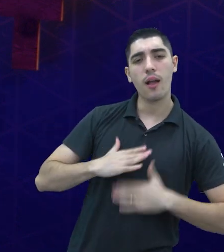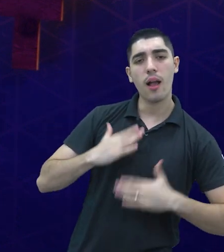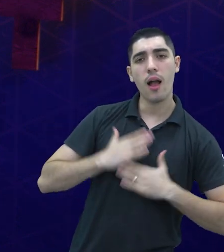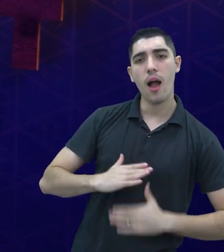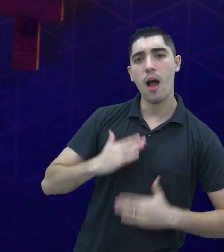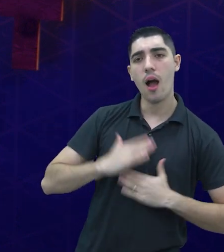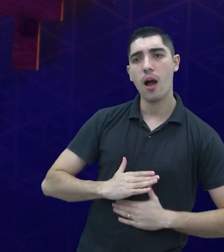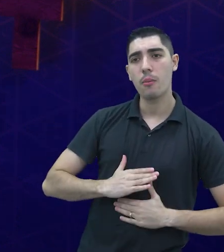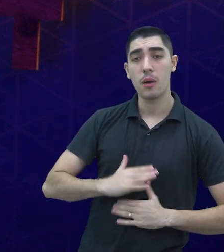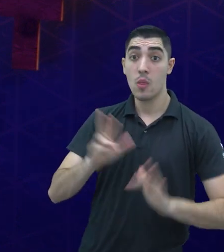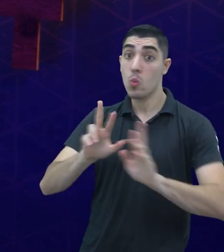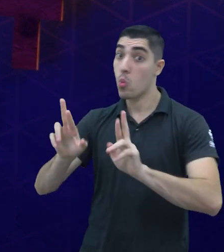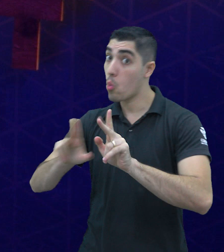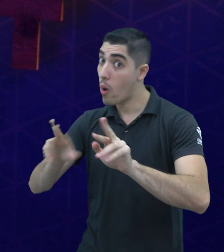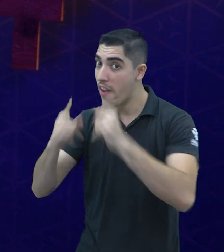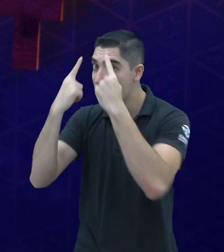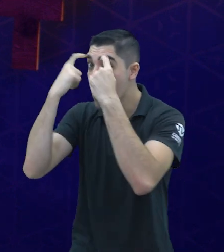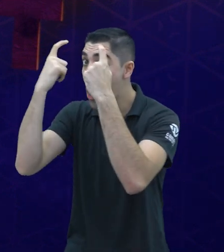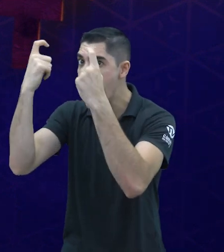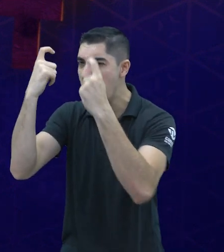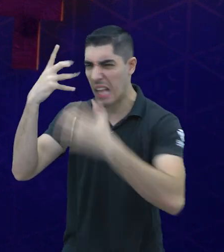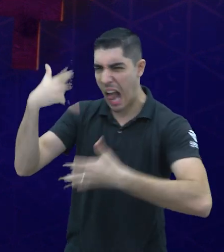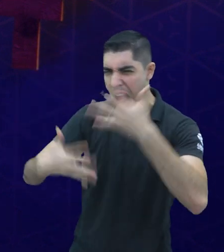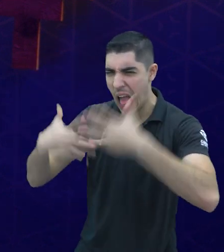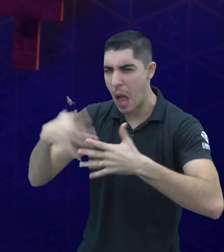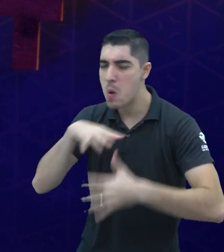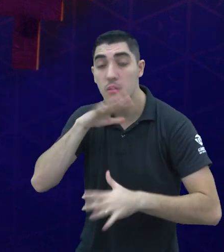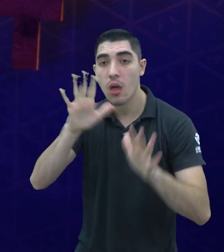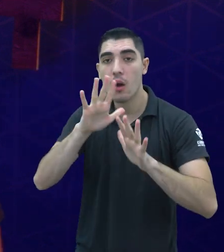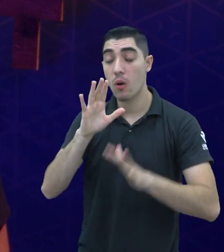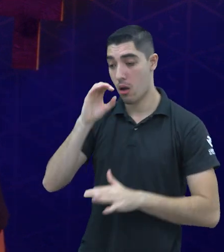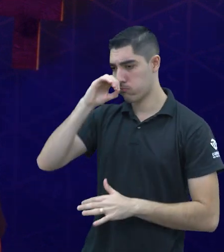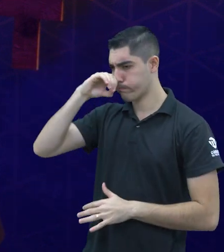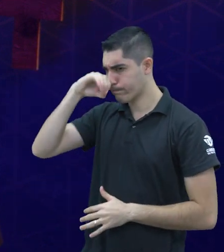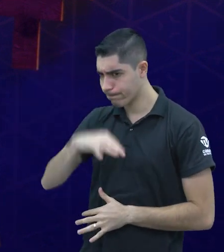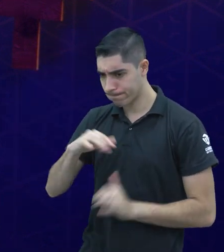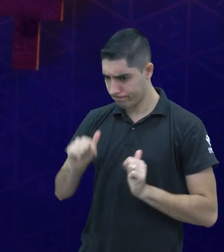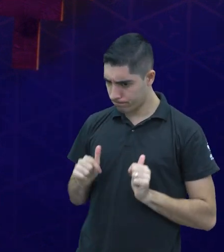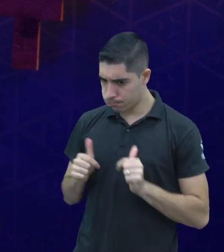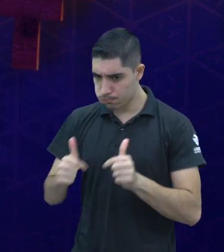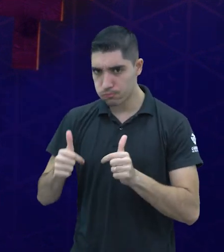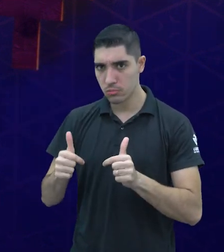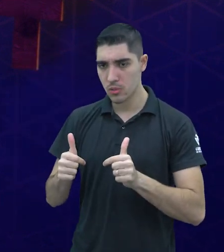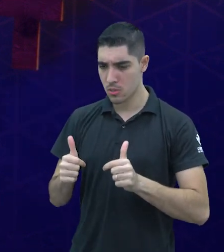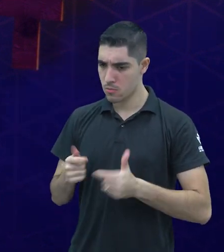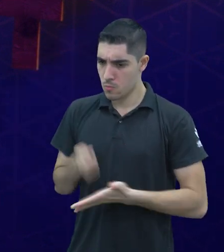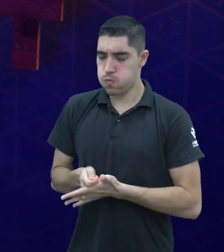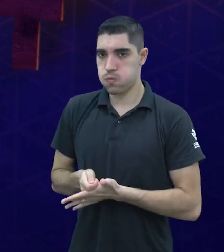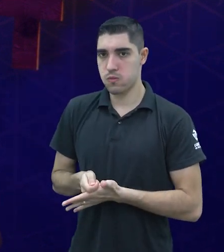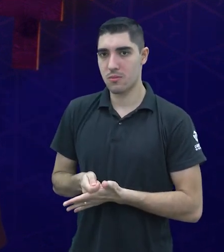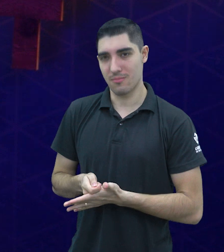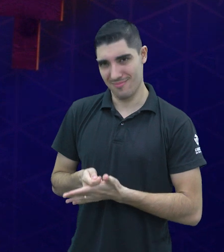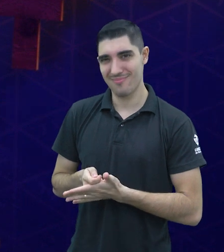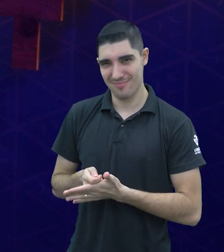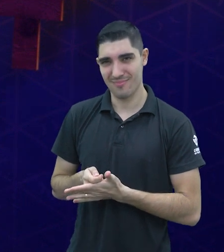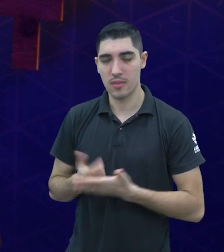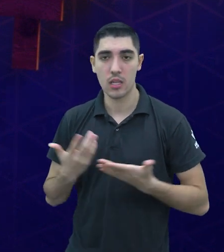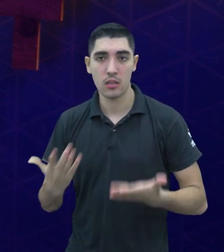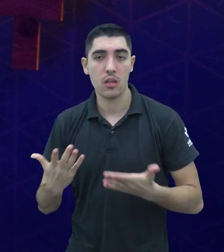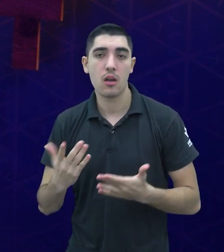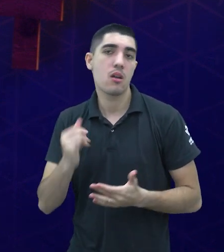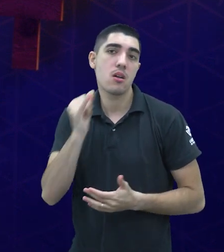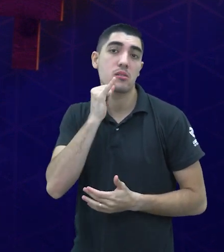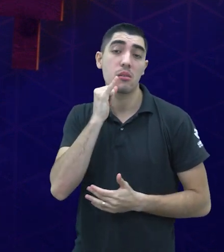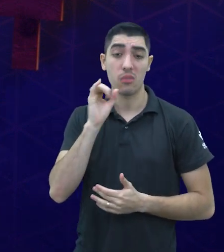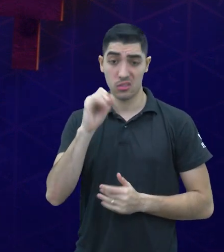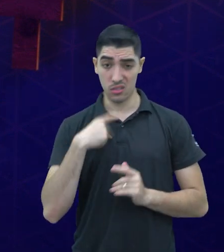necessariamente da violência e da paz, sabe? Então, assim, uma pessoa que ela é passiva, né? Ela aceita tudo